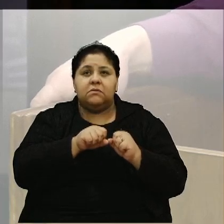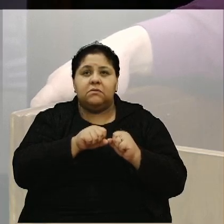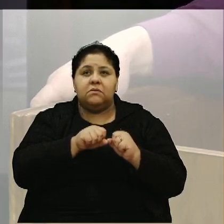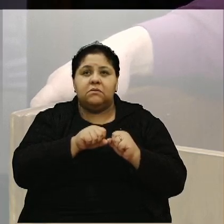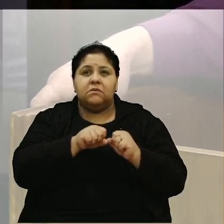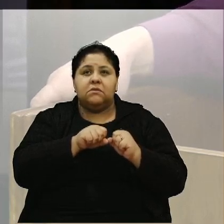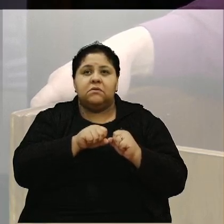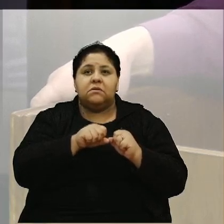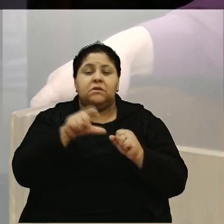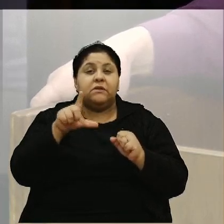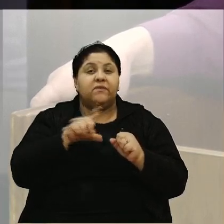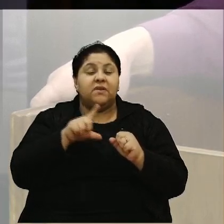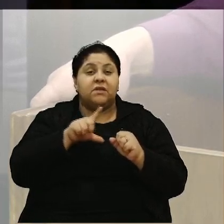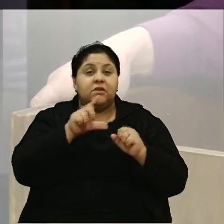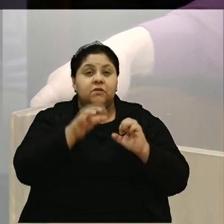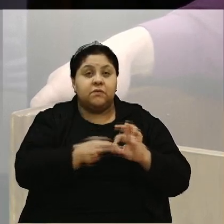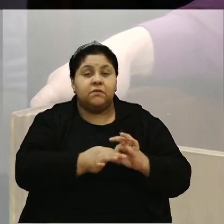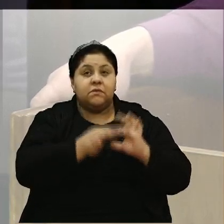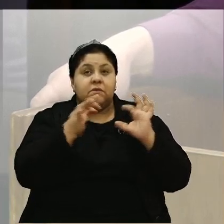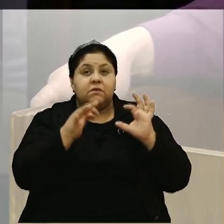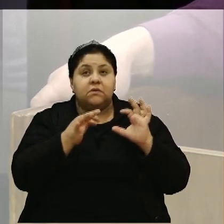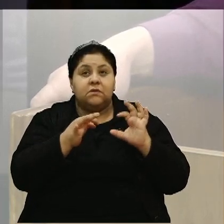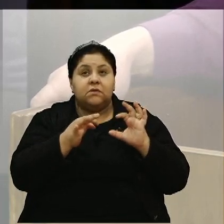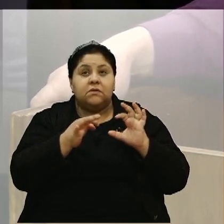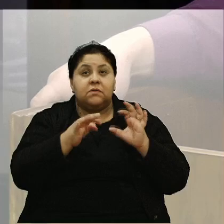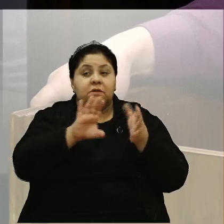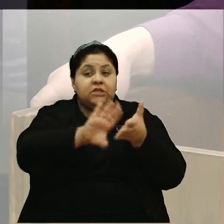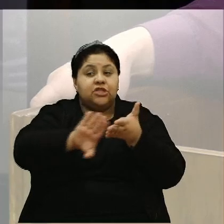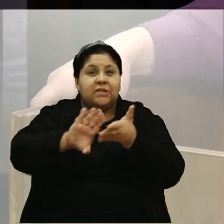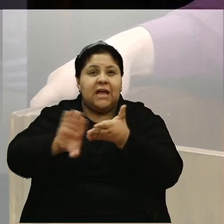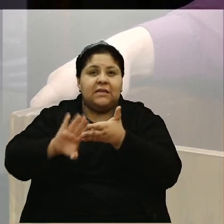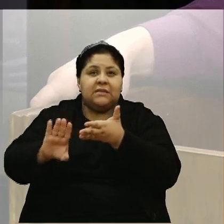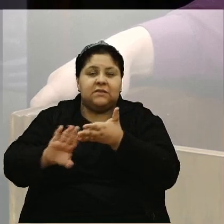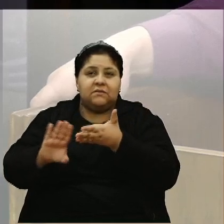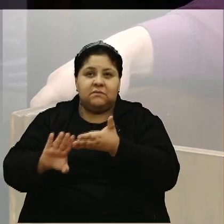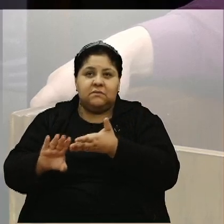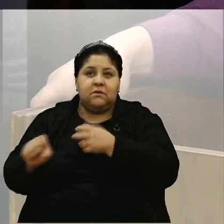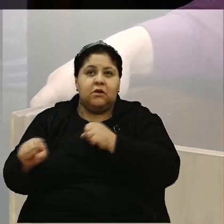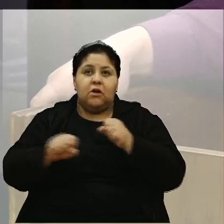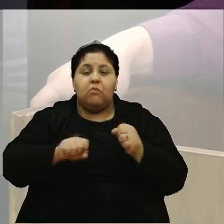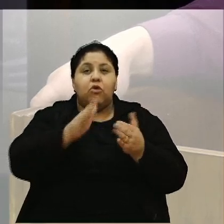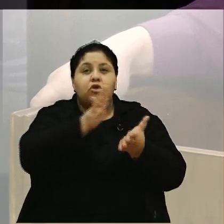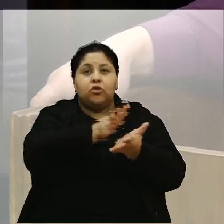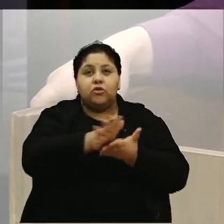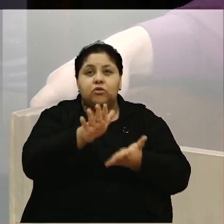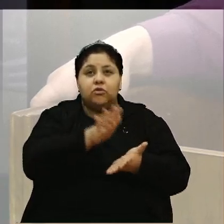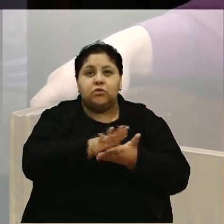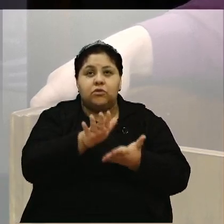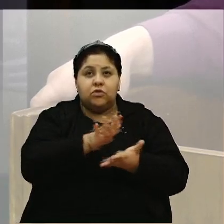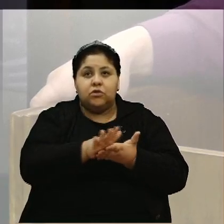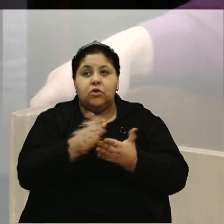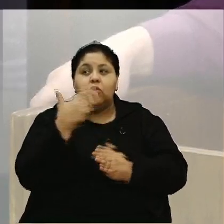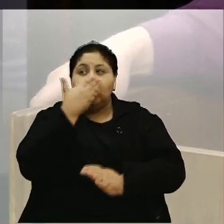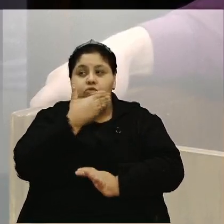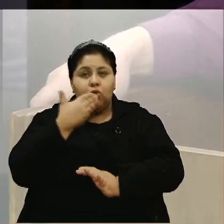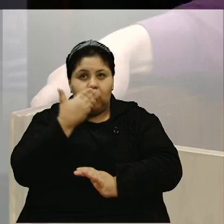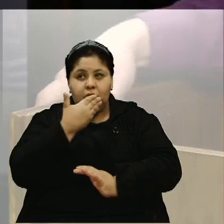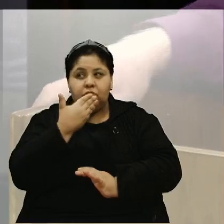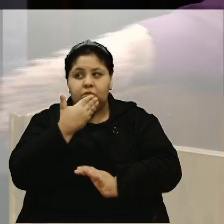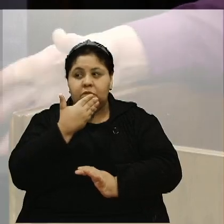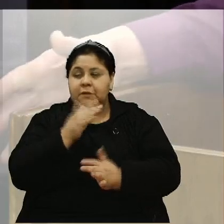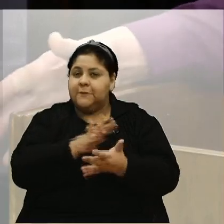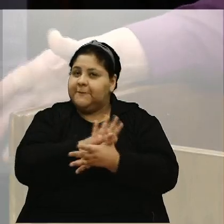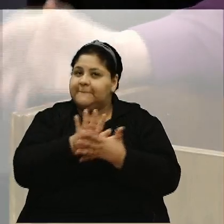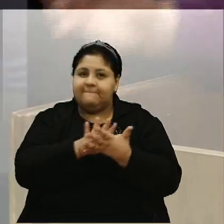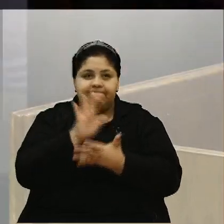deveriam ter permitido que eles retirassem o material, enfim, para poder produzir as suas rapaduras, a sua chimia, nem isso